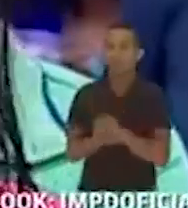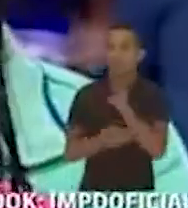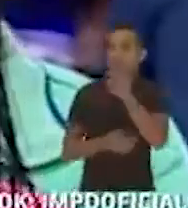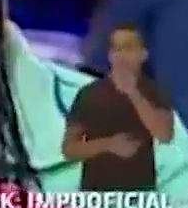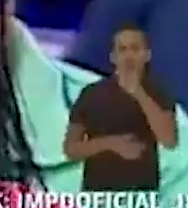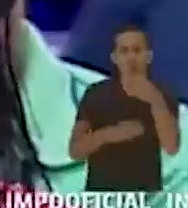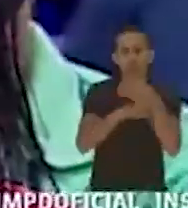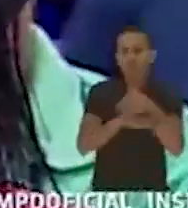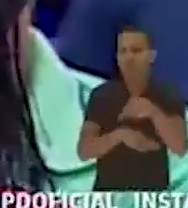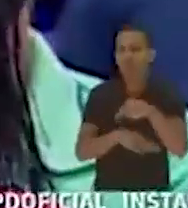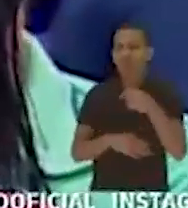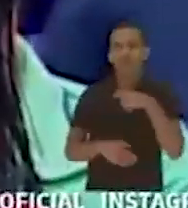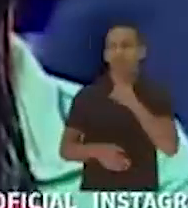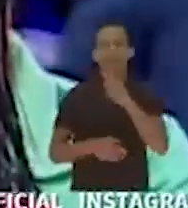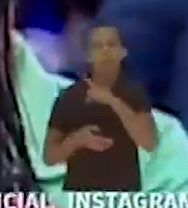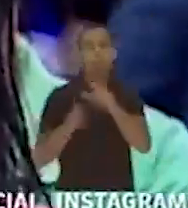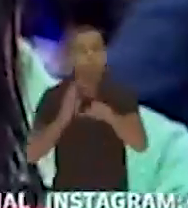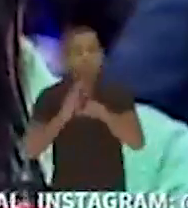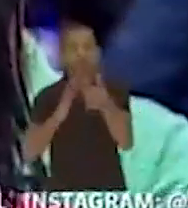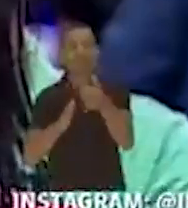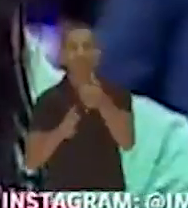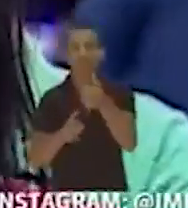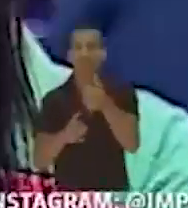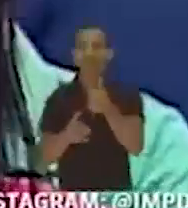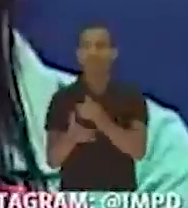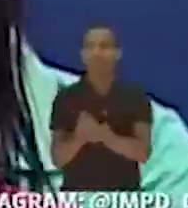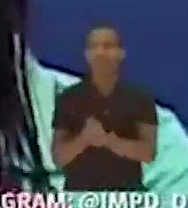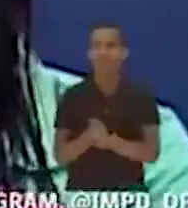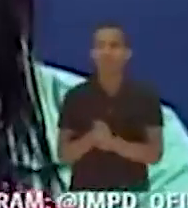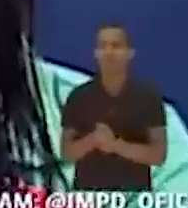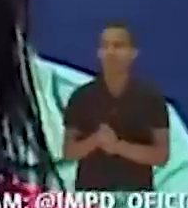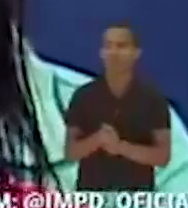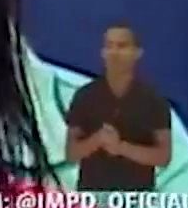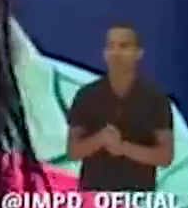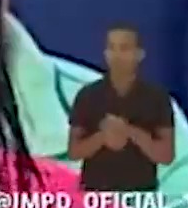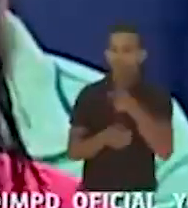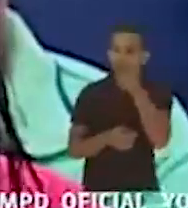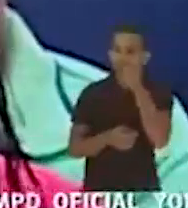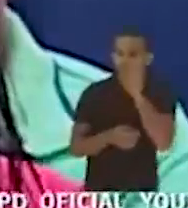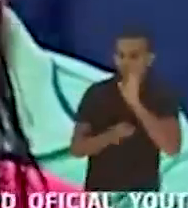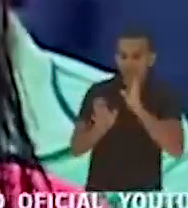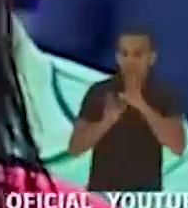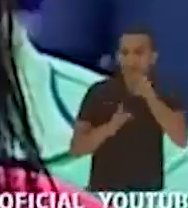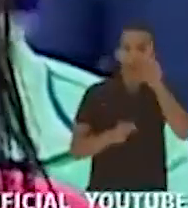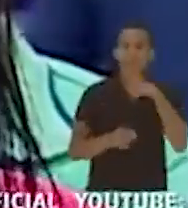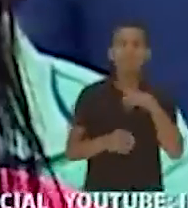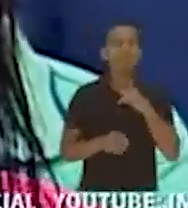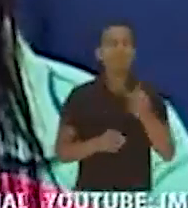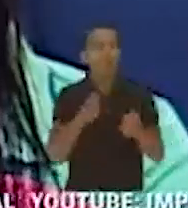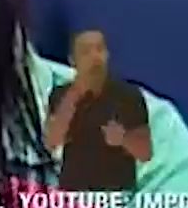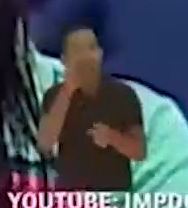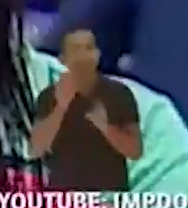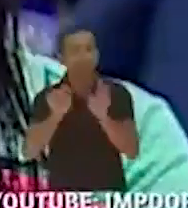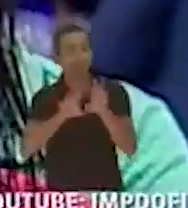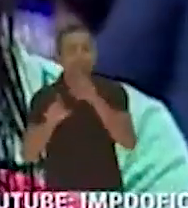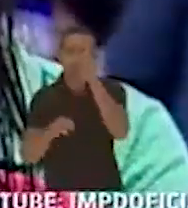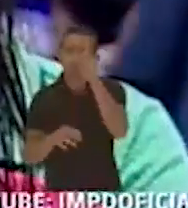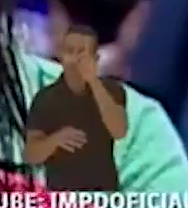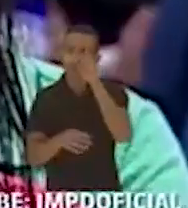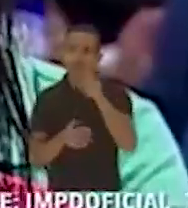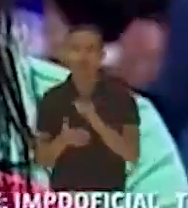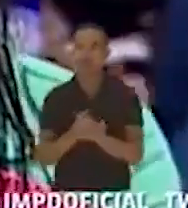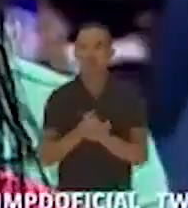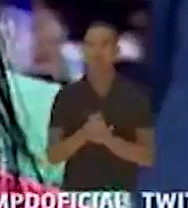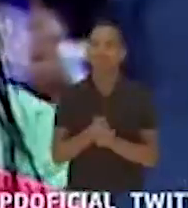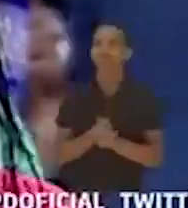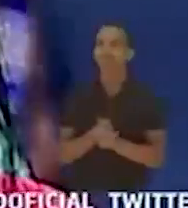Não, primeira vez. Mas você acompanha direto lá, assiste? Acompanho, sim. Eu estou aqui... Por que você está emocionado? Pelo